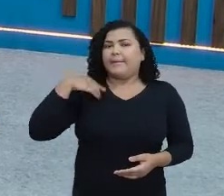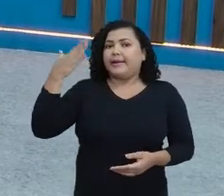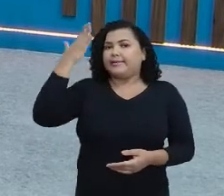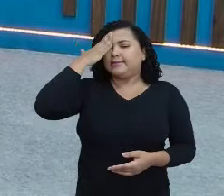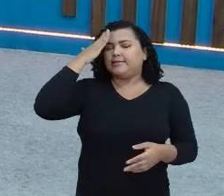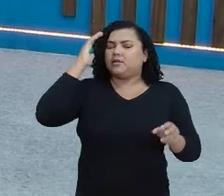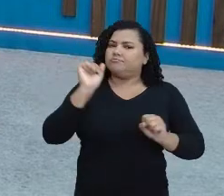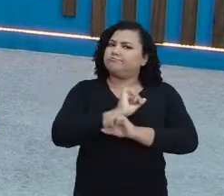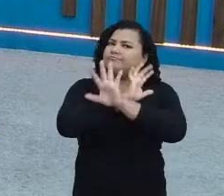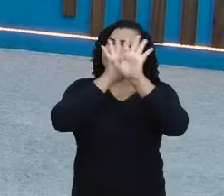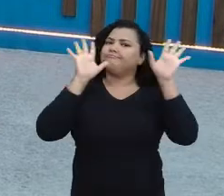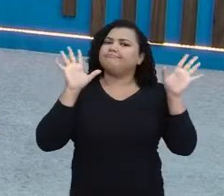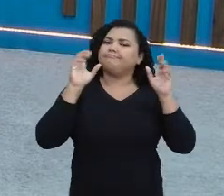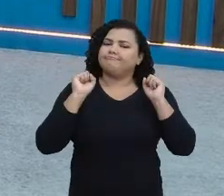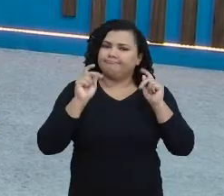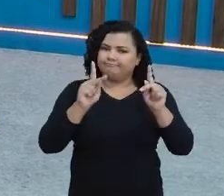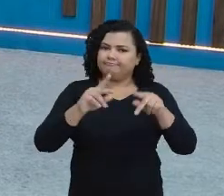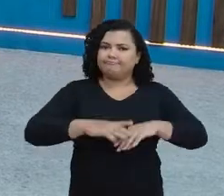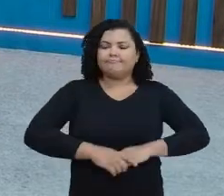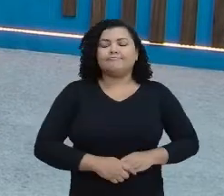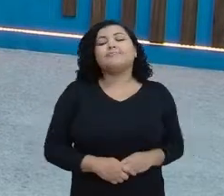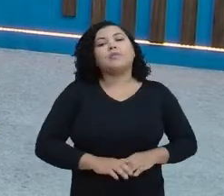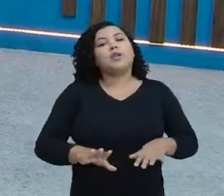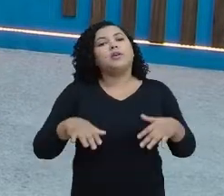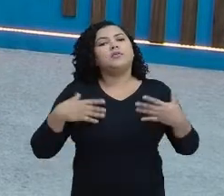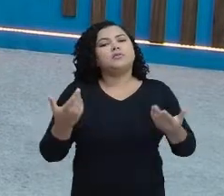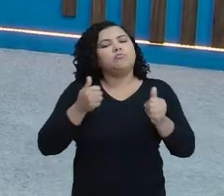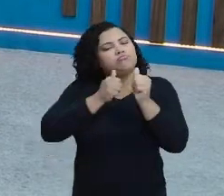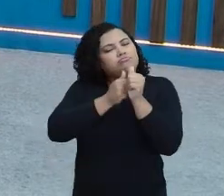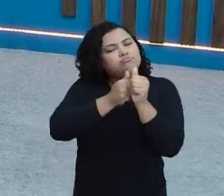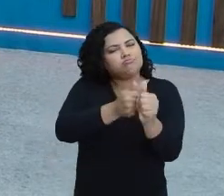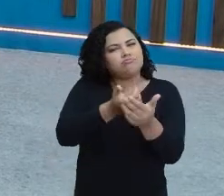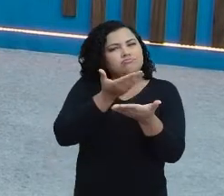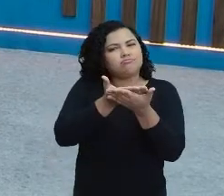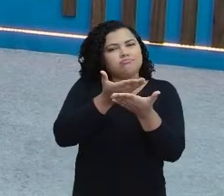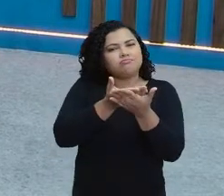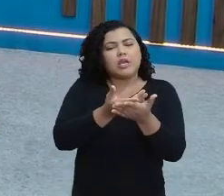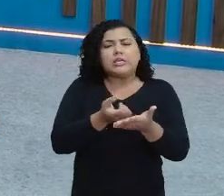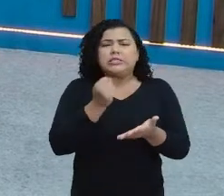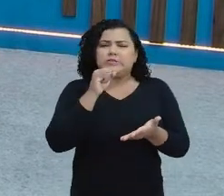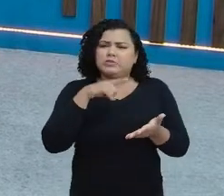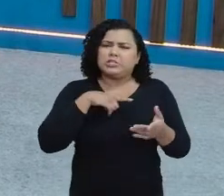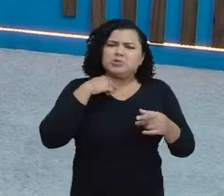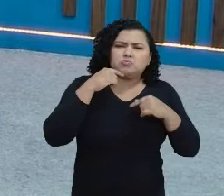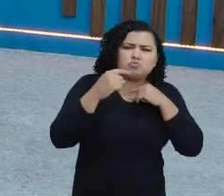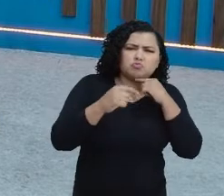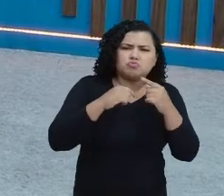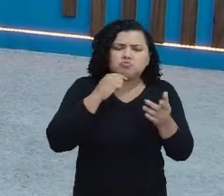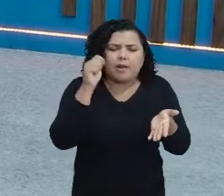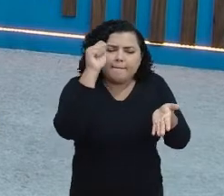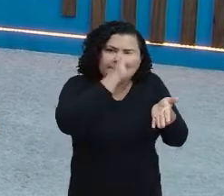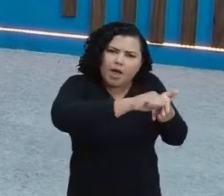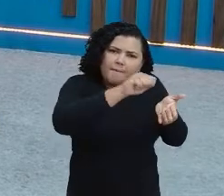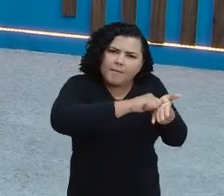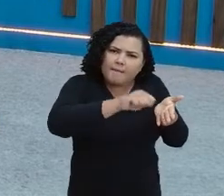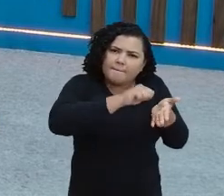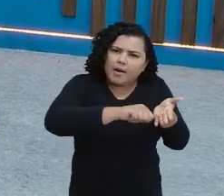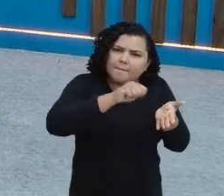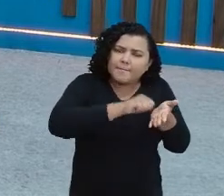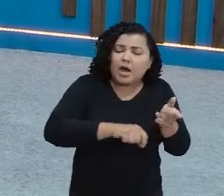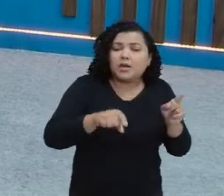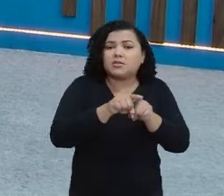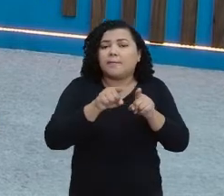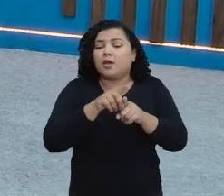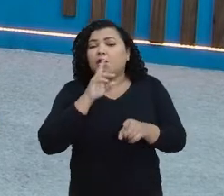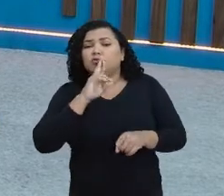noção, buscar essa ideia, tá certo? Então acompanhe a aula, anota aí se você tiver a possibilidade do que são essas